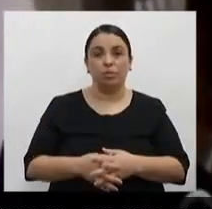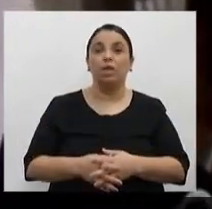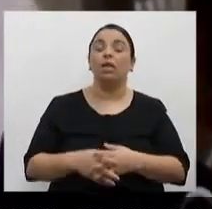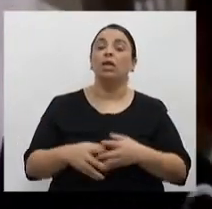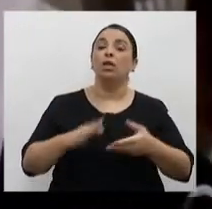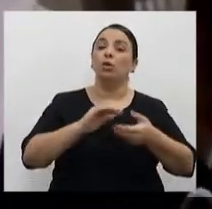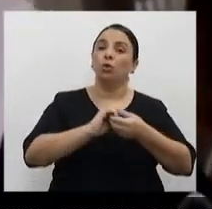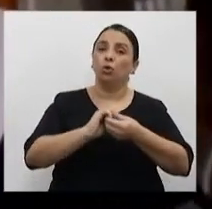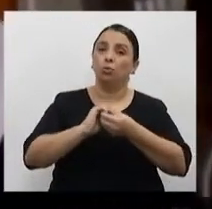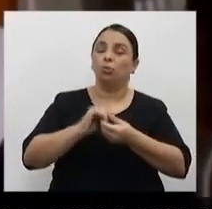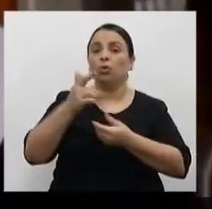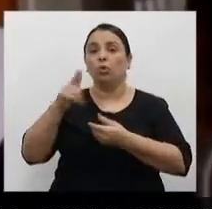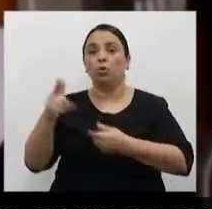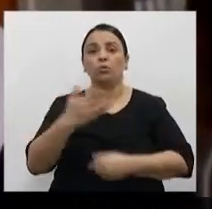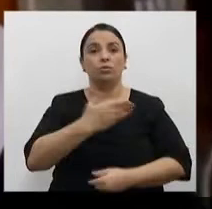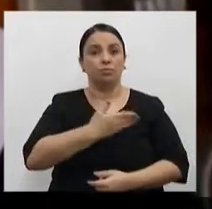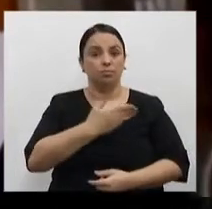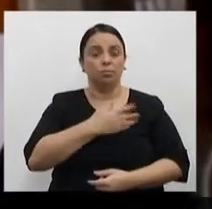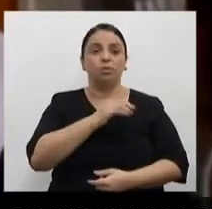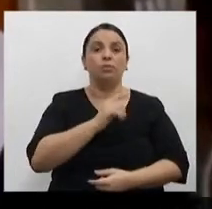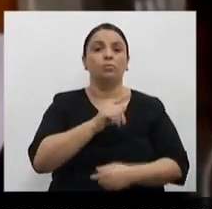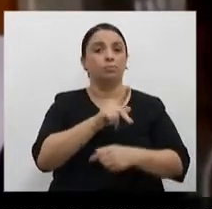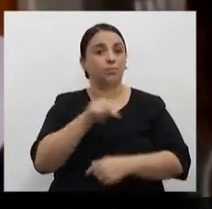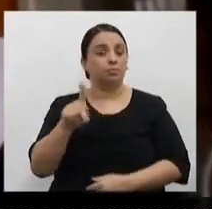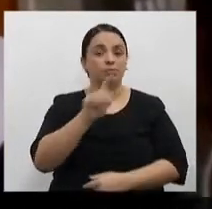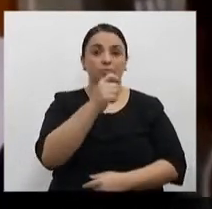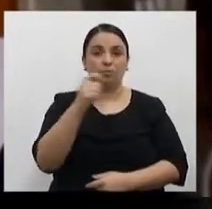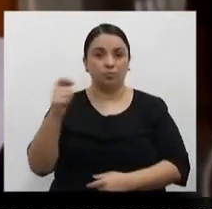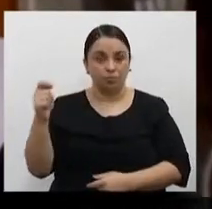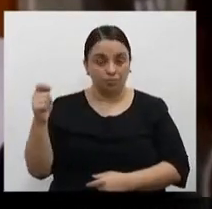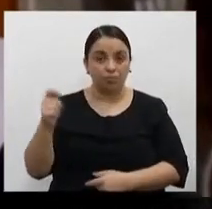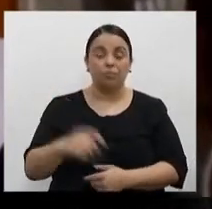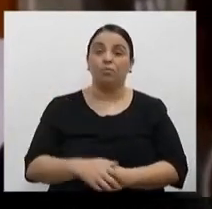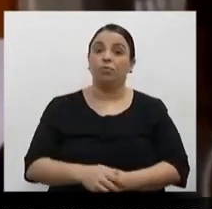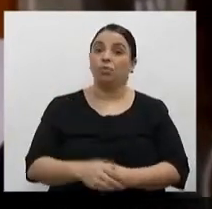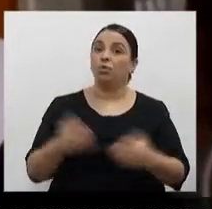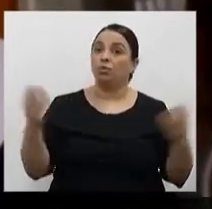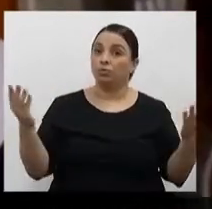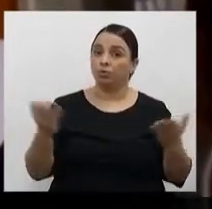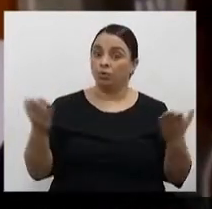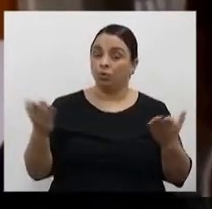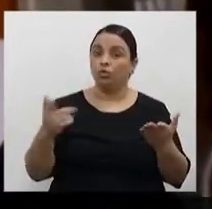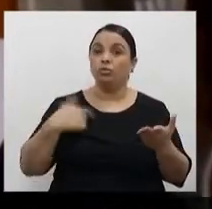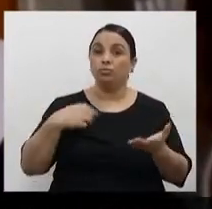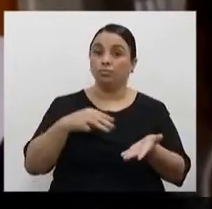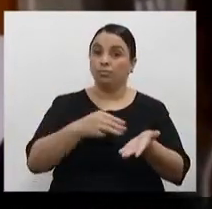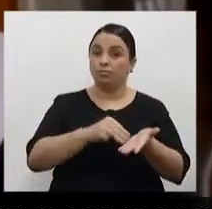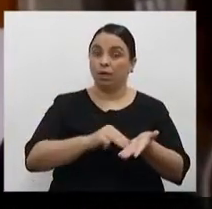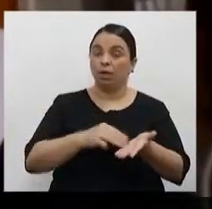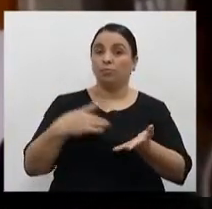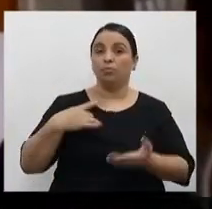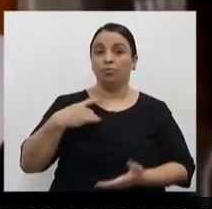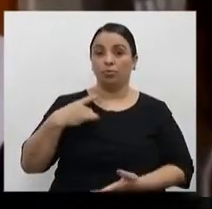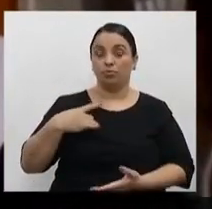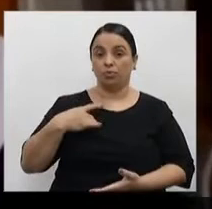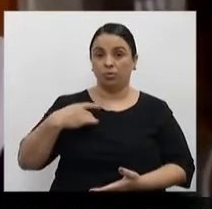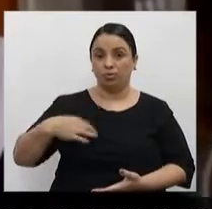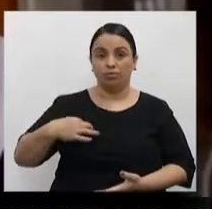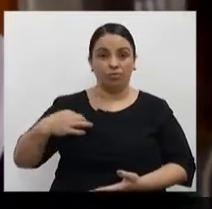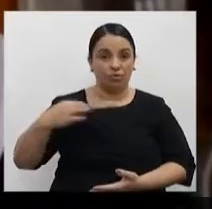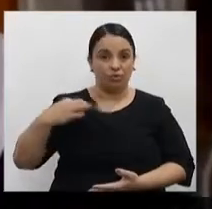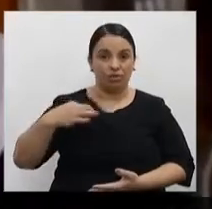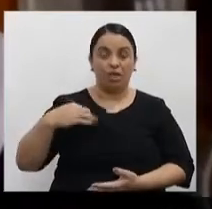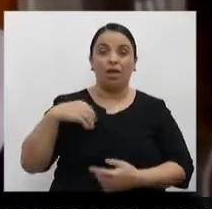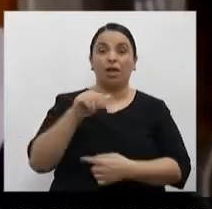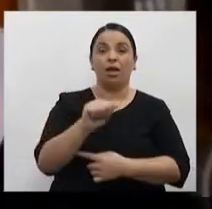de associação que estão presentes, tá certo? Eu hoje, além de ser um membro voluntário da Azateia, eu